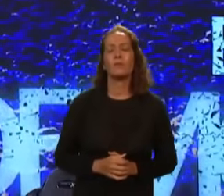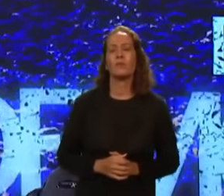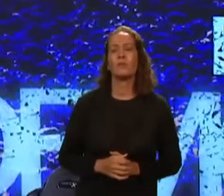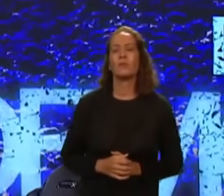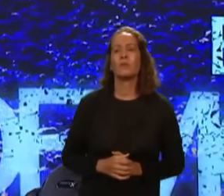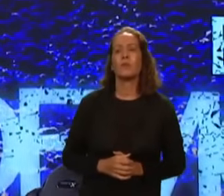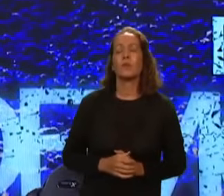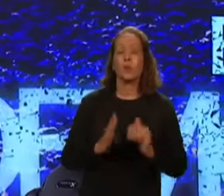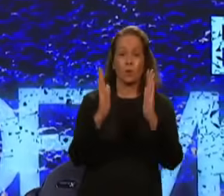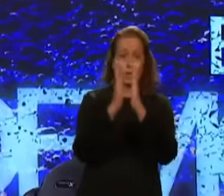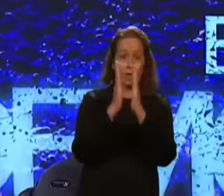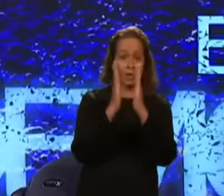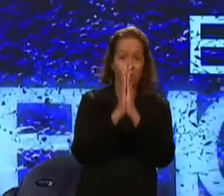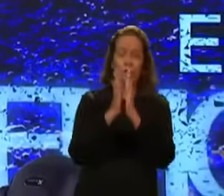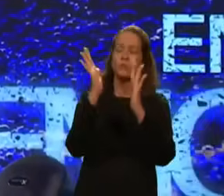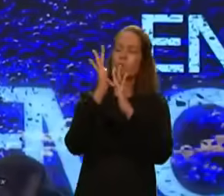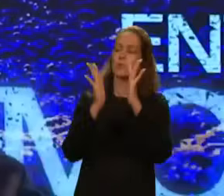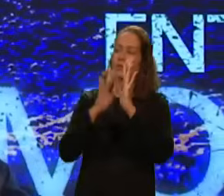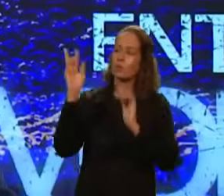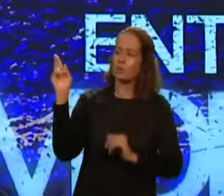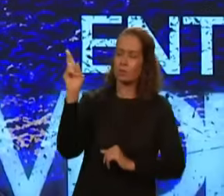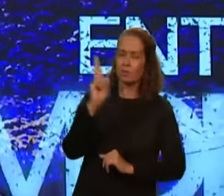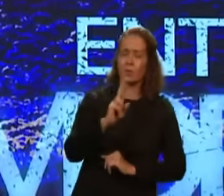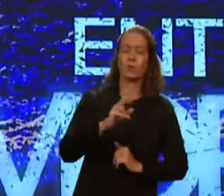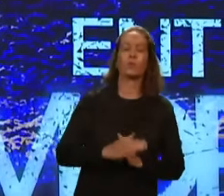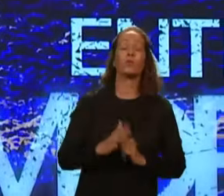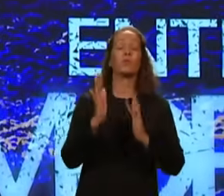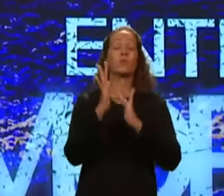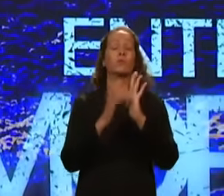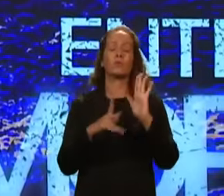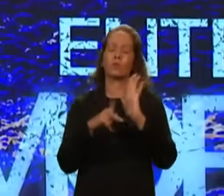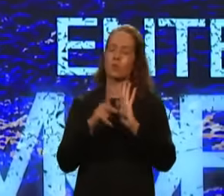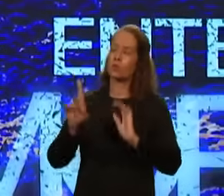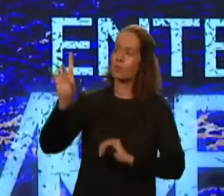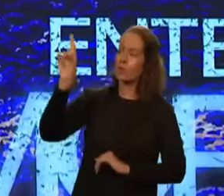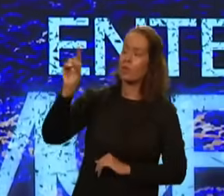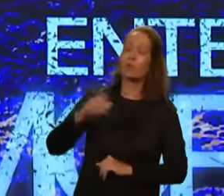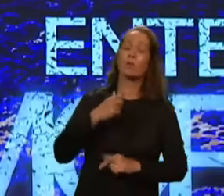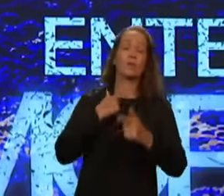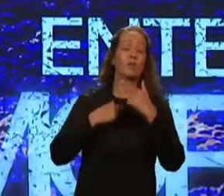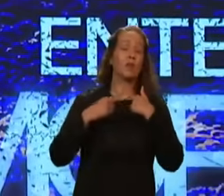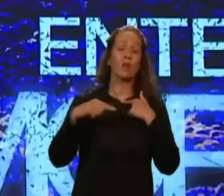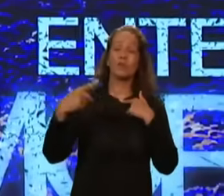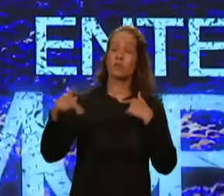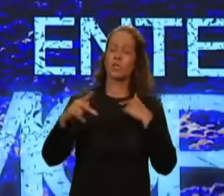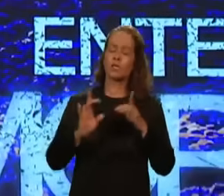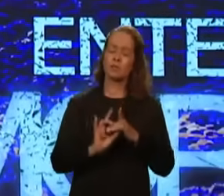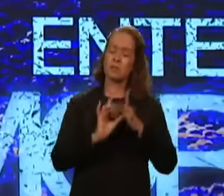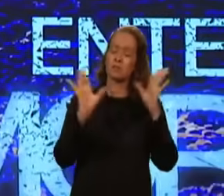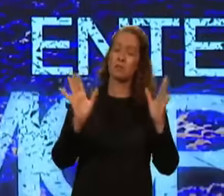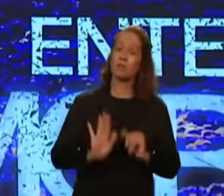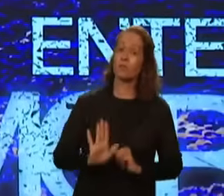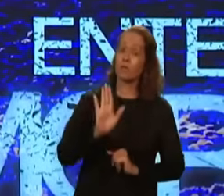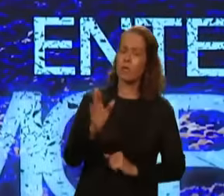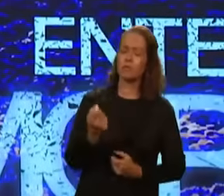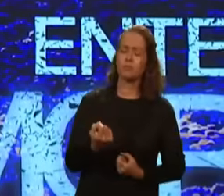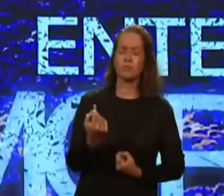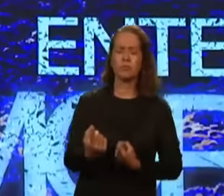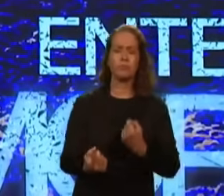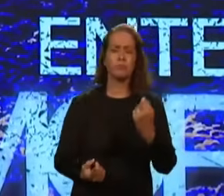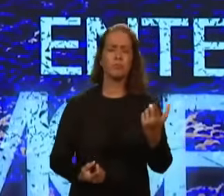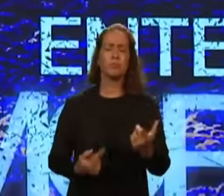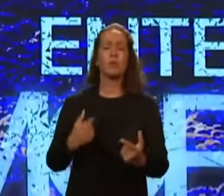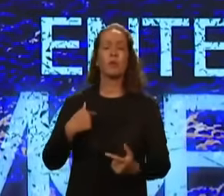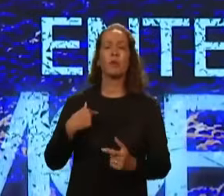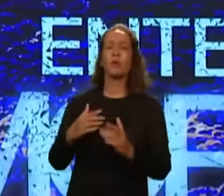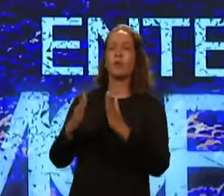responde a oração. Jesus é Deus. Ele faz o que Ele quiser. Agora, são raras as vezes que eu peço uma coisa